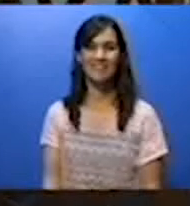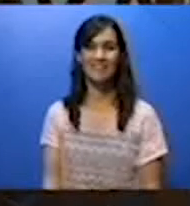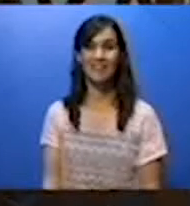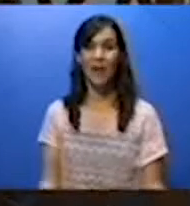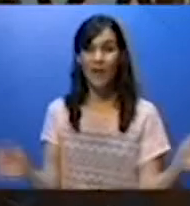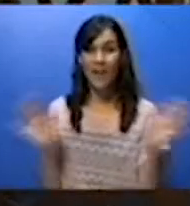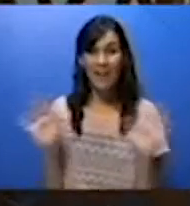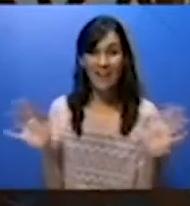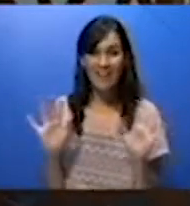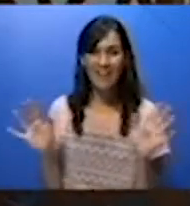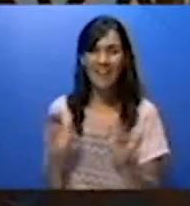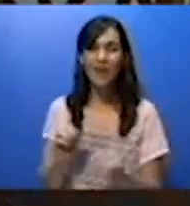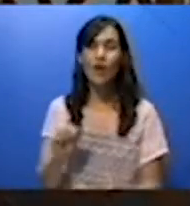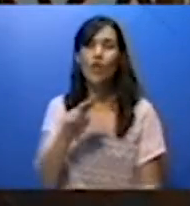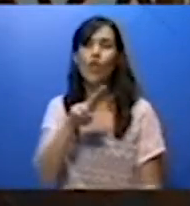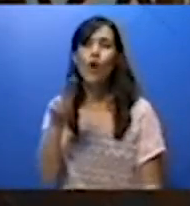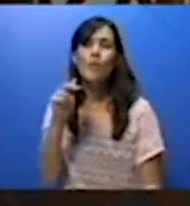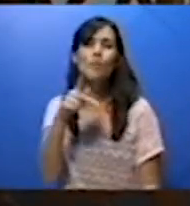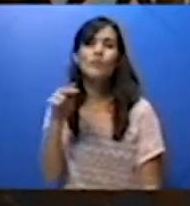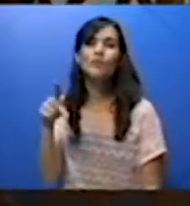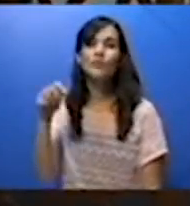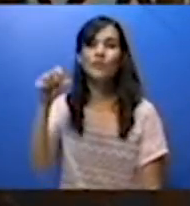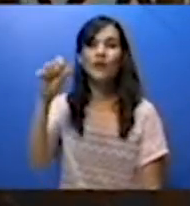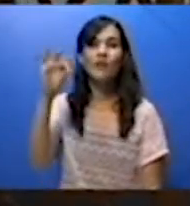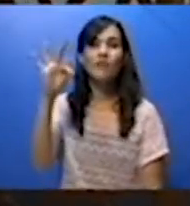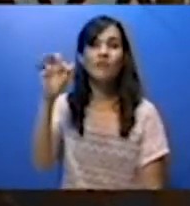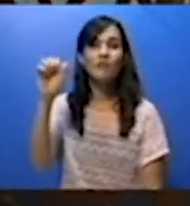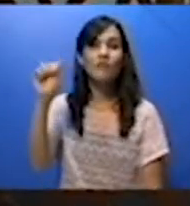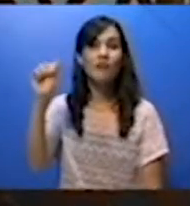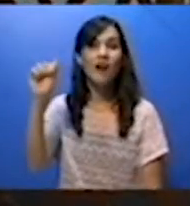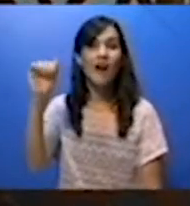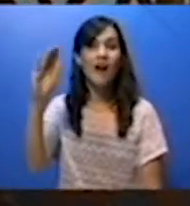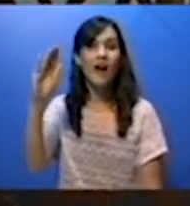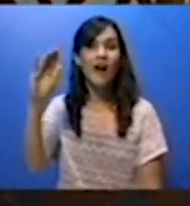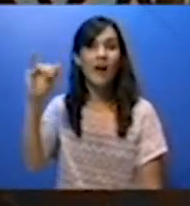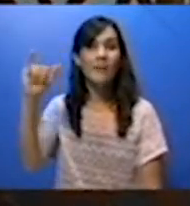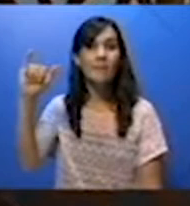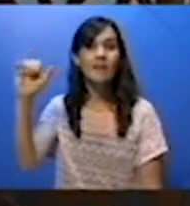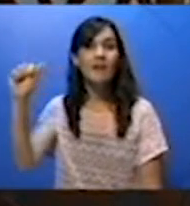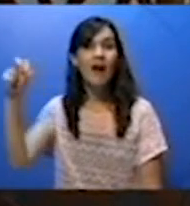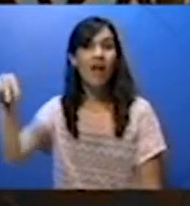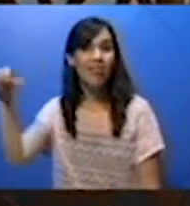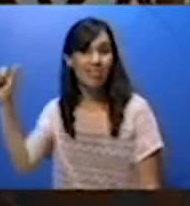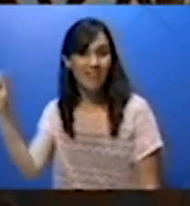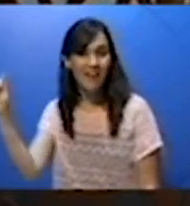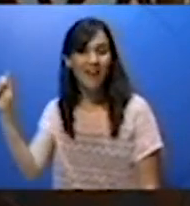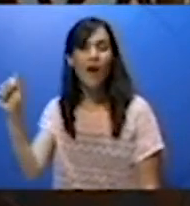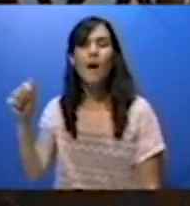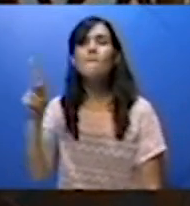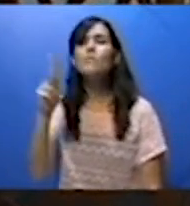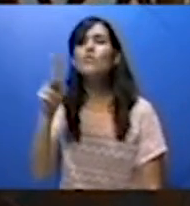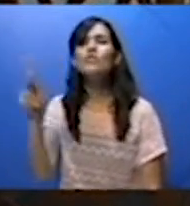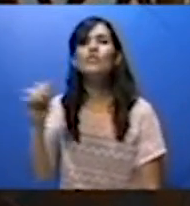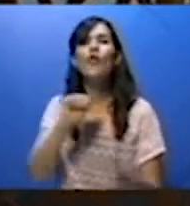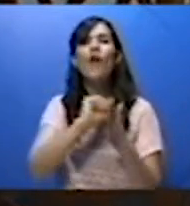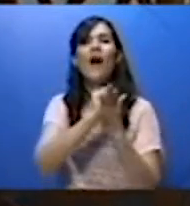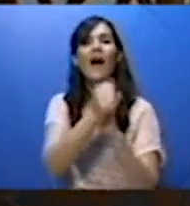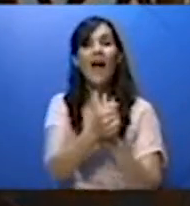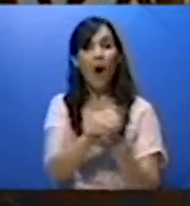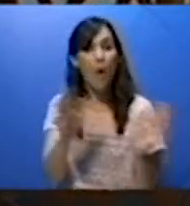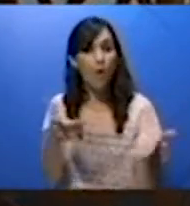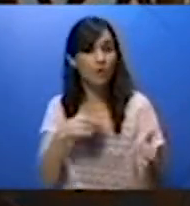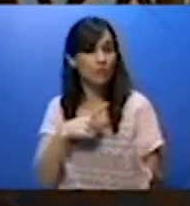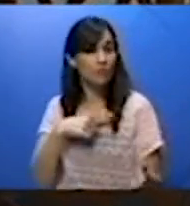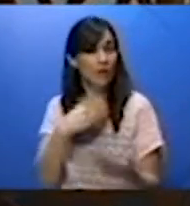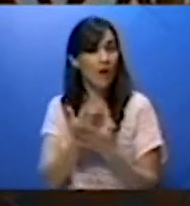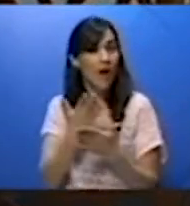o olá meu nome é fabiana sou professor do atendimento educacional especializado hoje nós teremos a